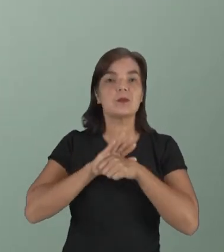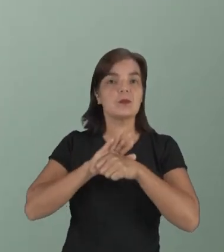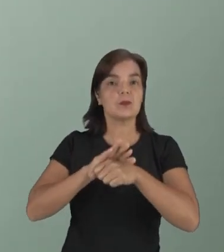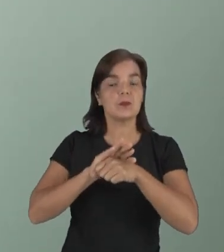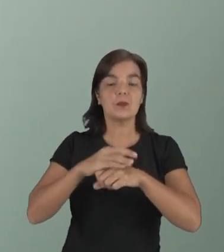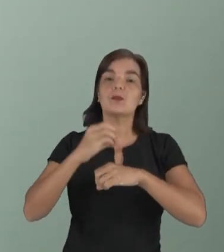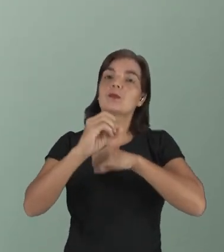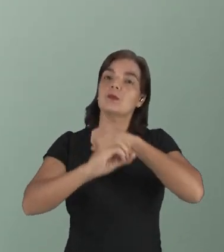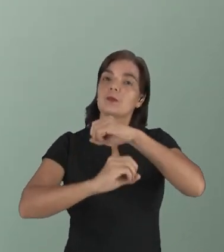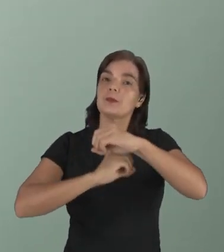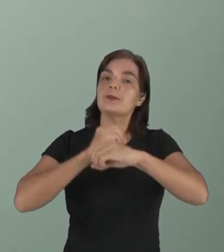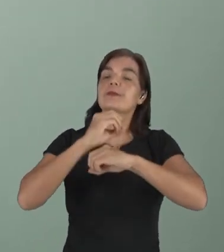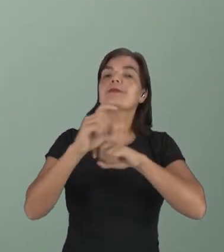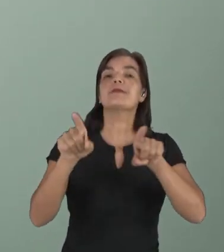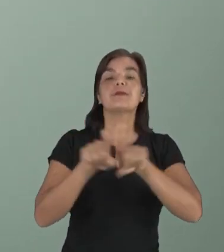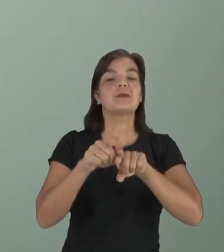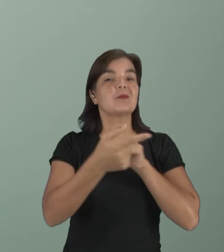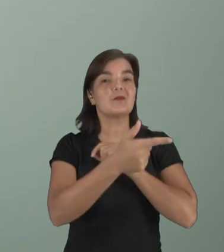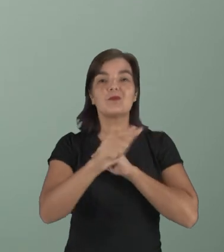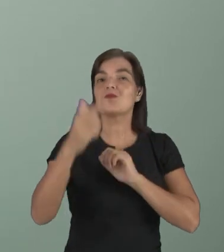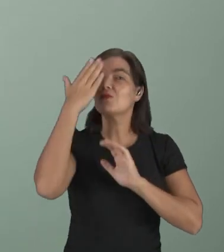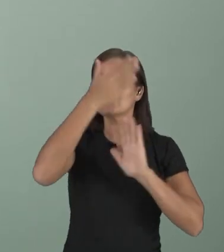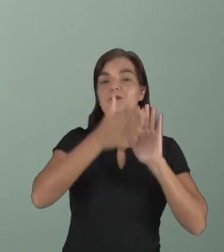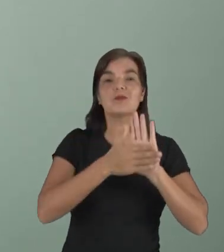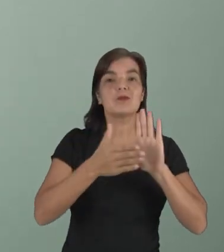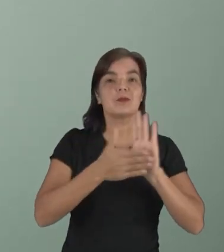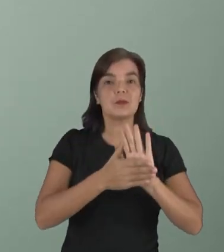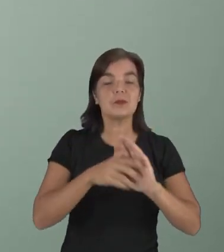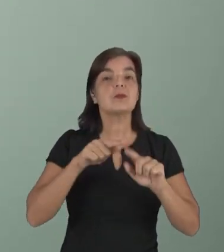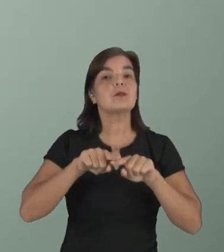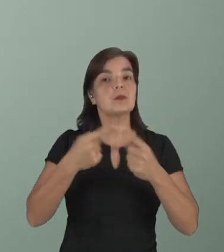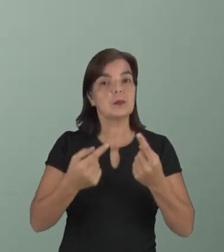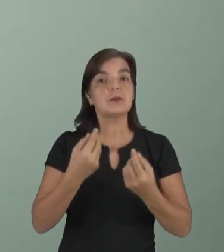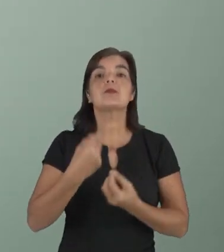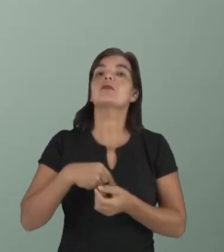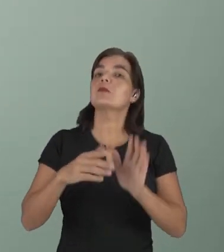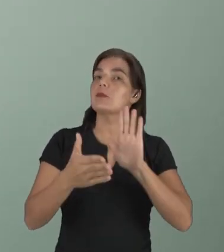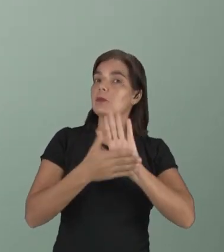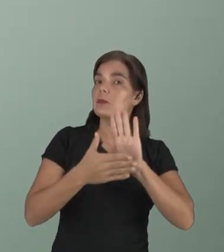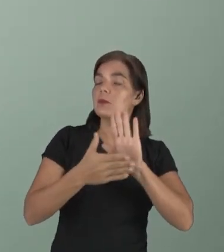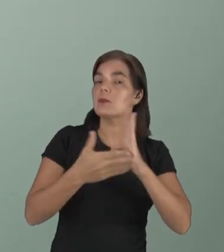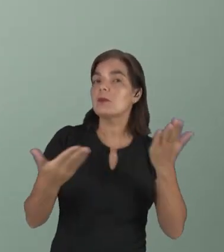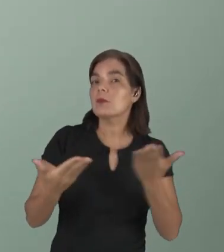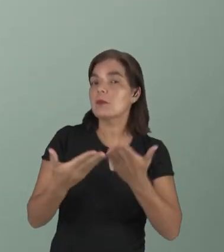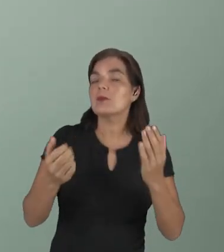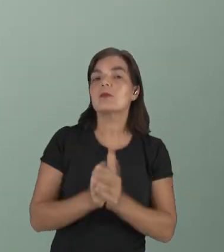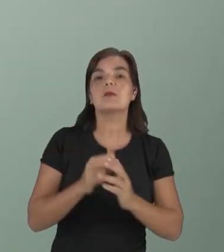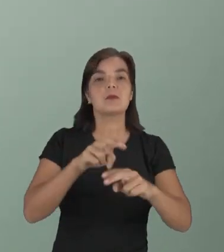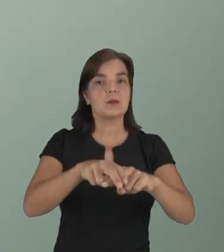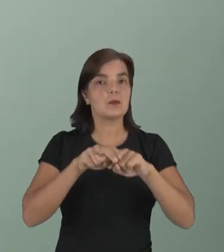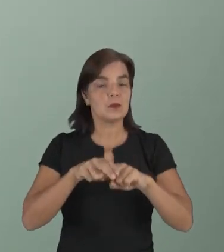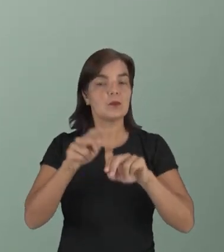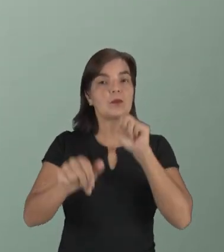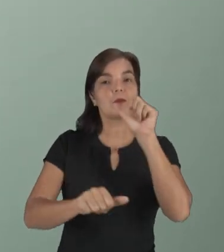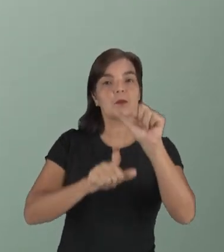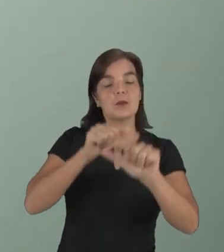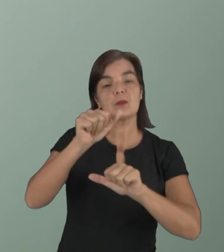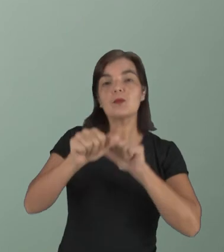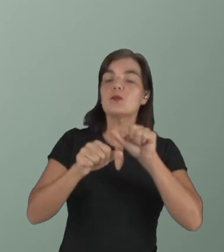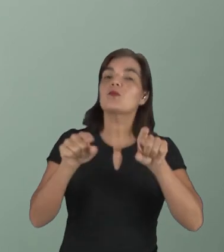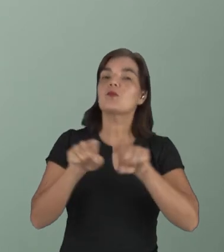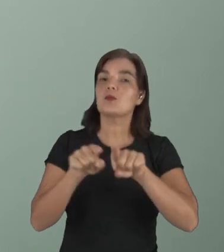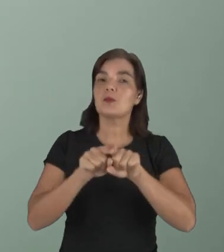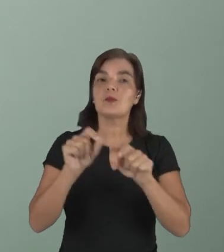desses planetas, porém não tinha comprovação. Então ele vai comprovar isso. E por conta disso, ele altera uma forma